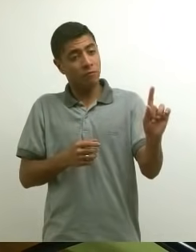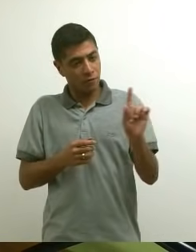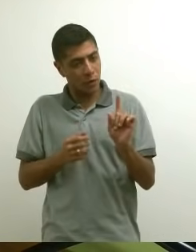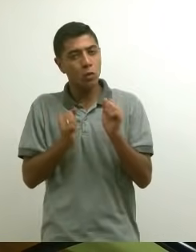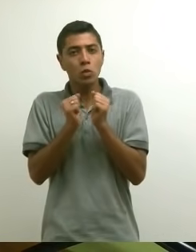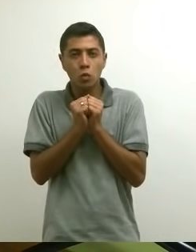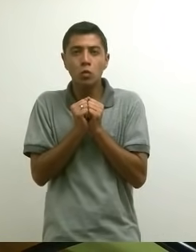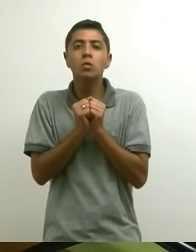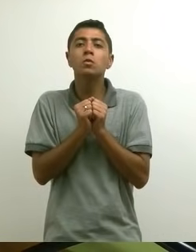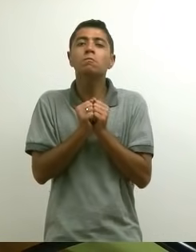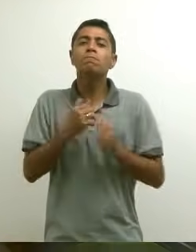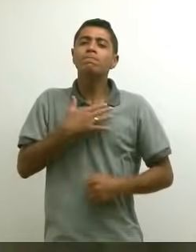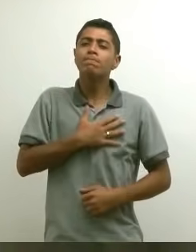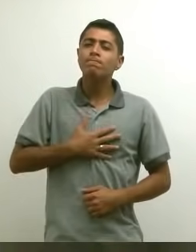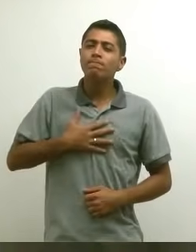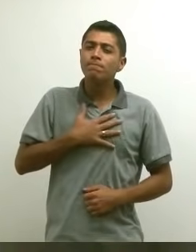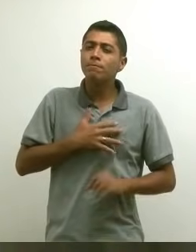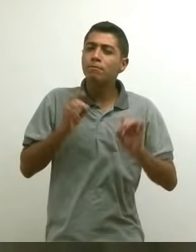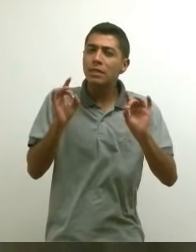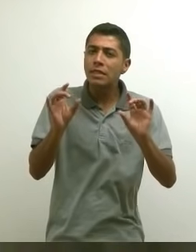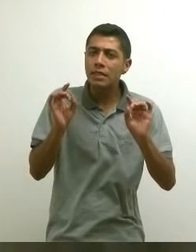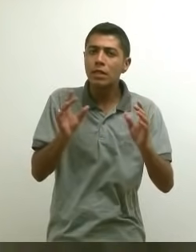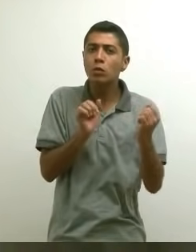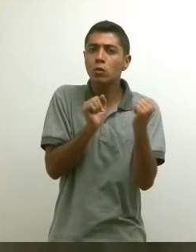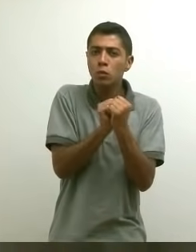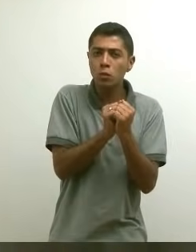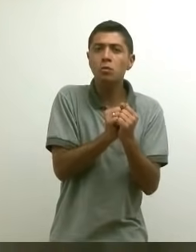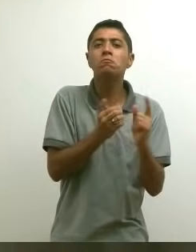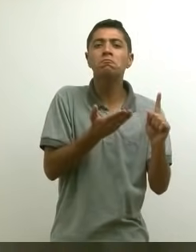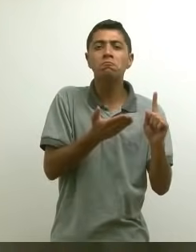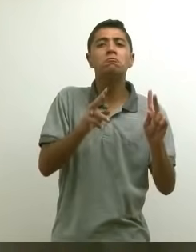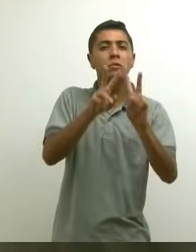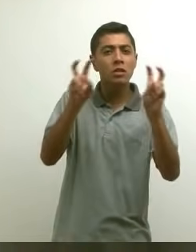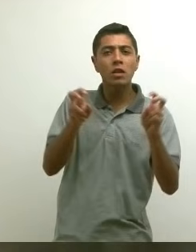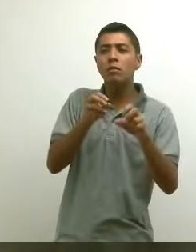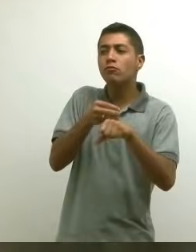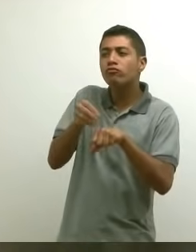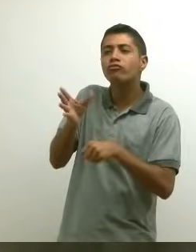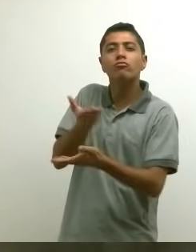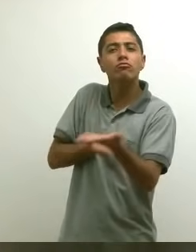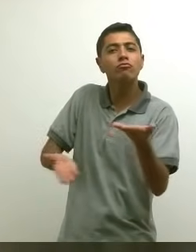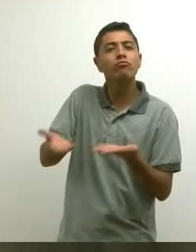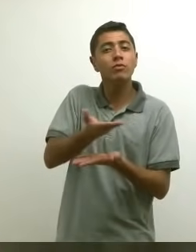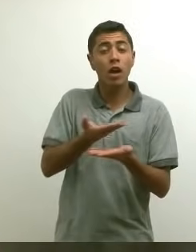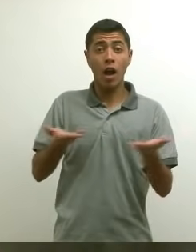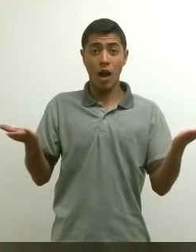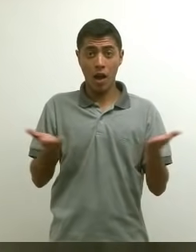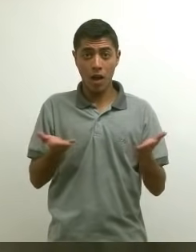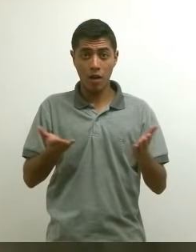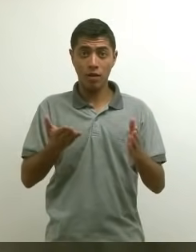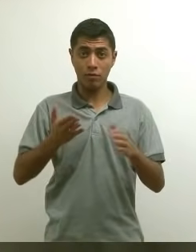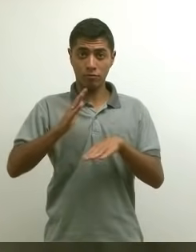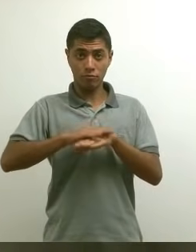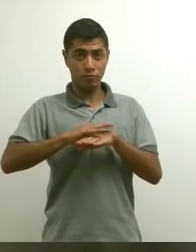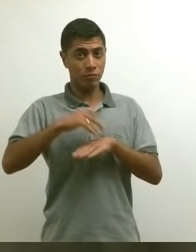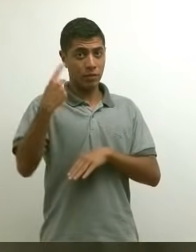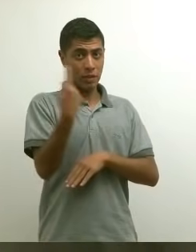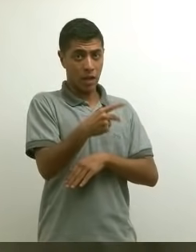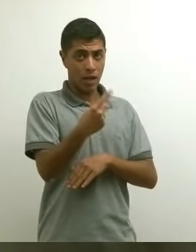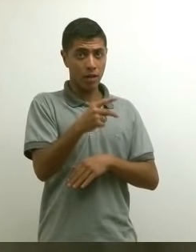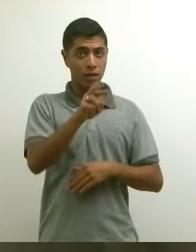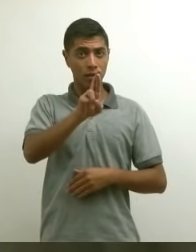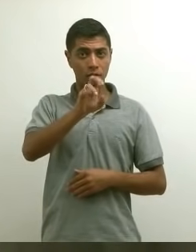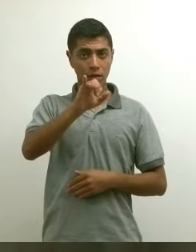tão importante então passo aqui a palavra por ricardo e depois a gente vai estar lá é